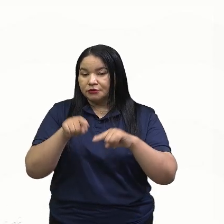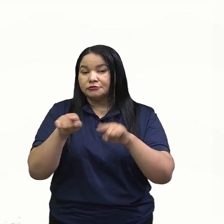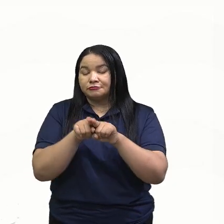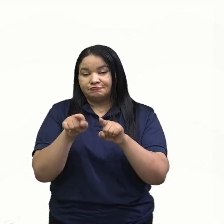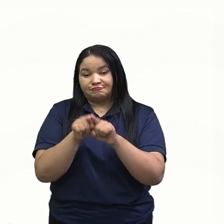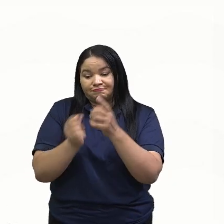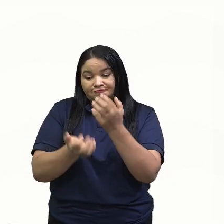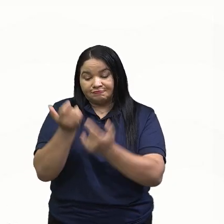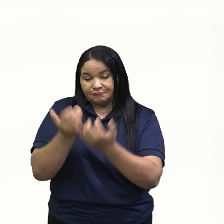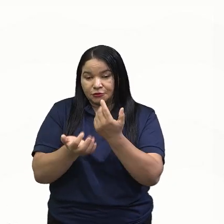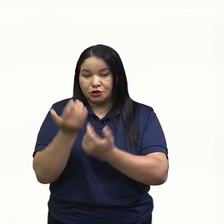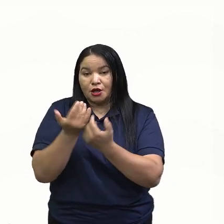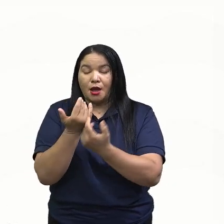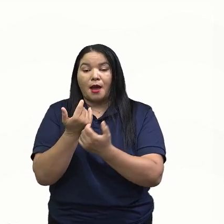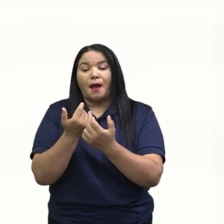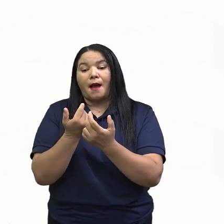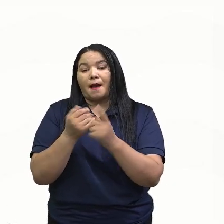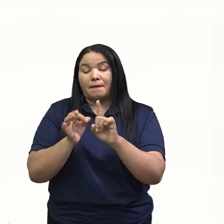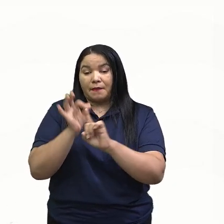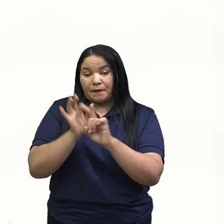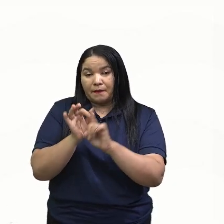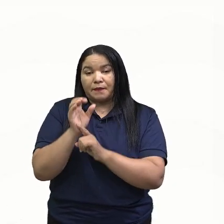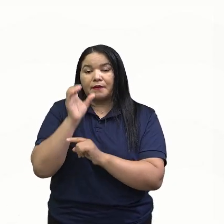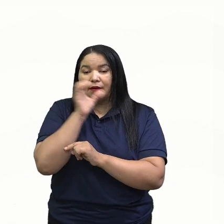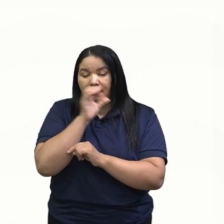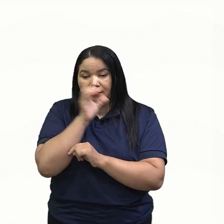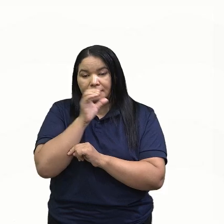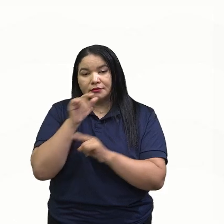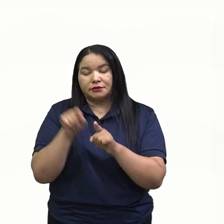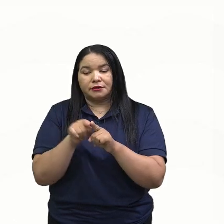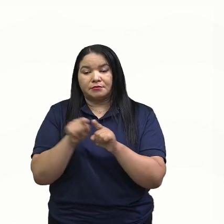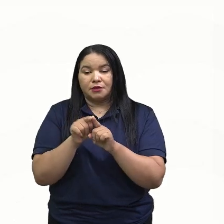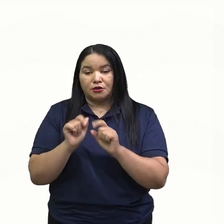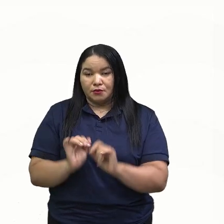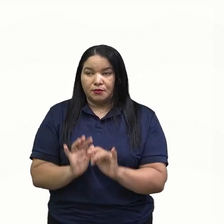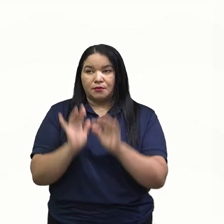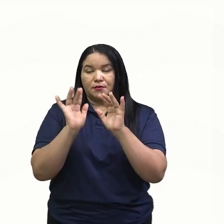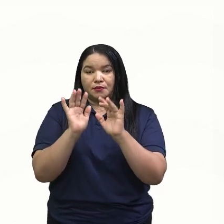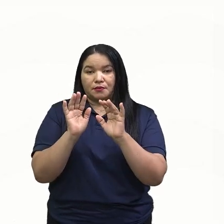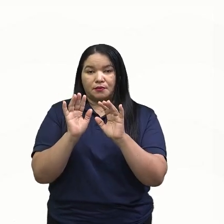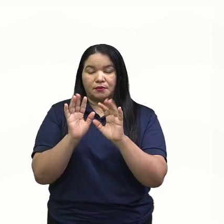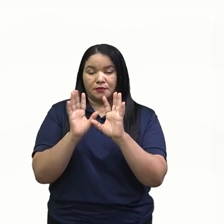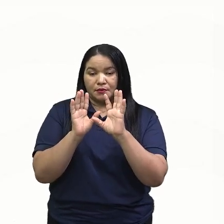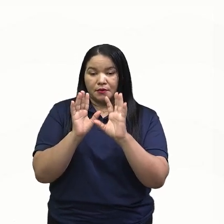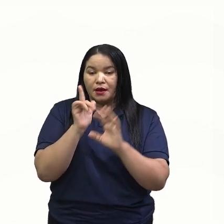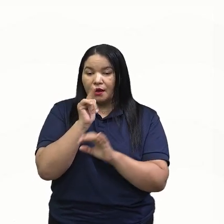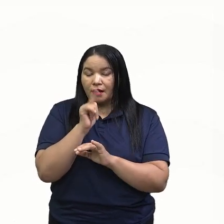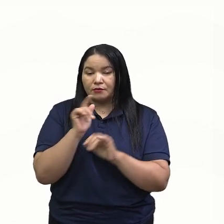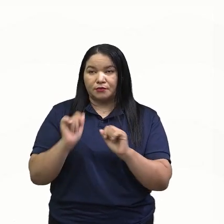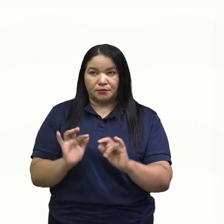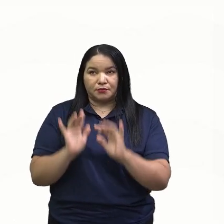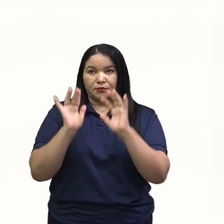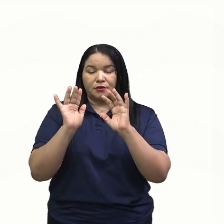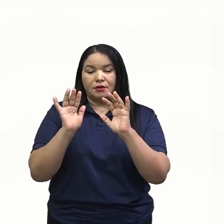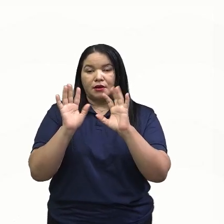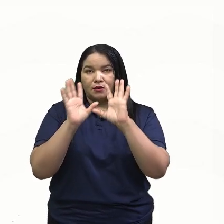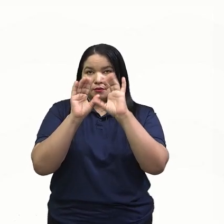calor, né, para a produção energética e também libera água na atmosfera que vai para as nuvens e